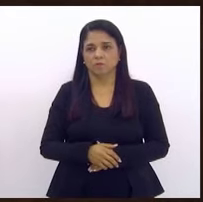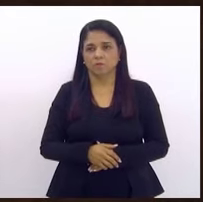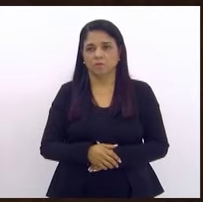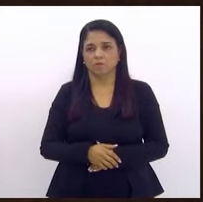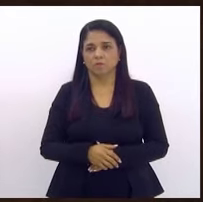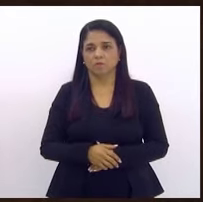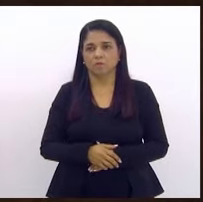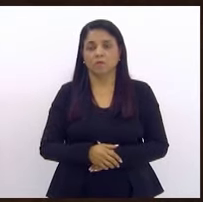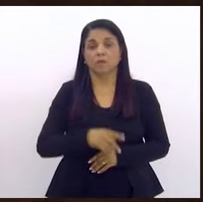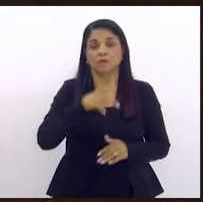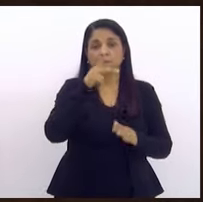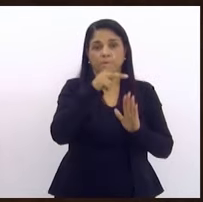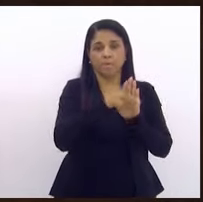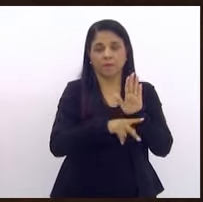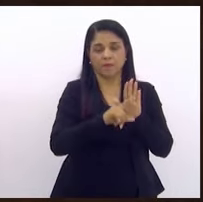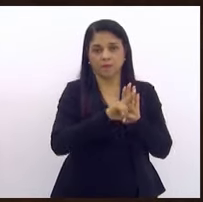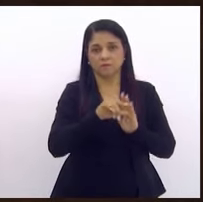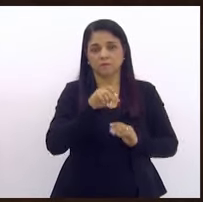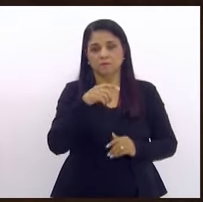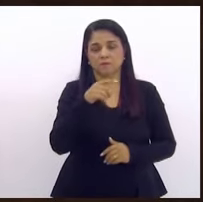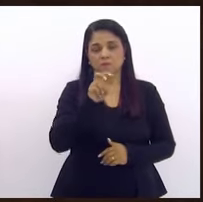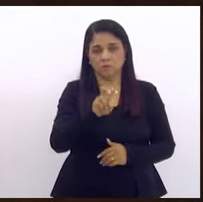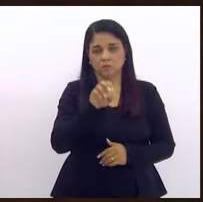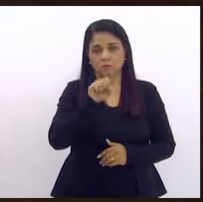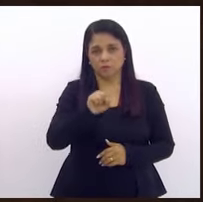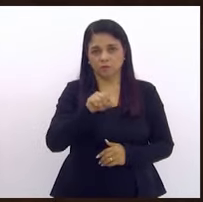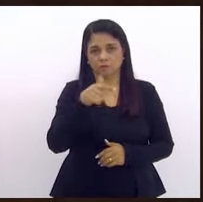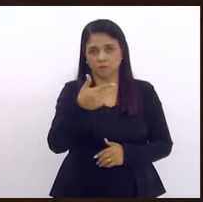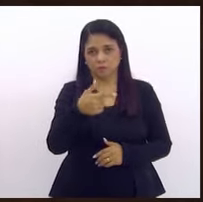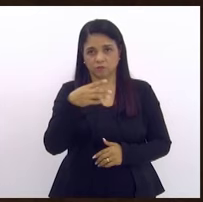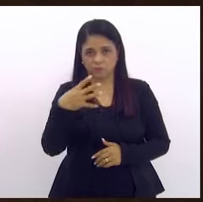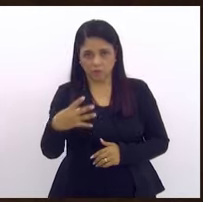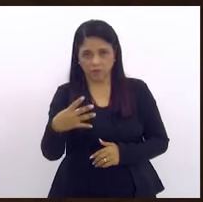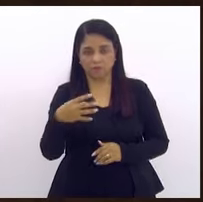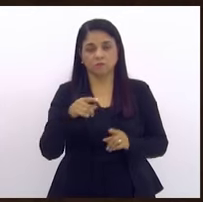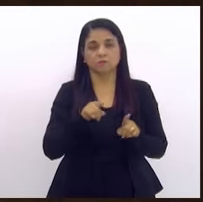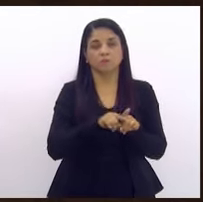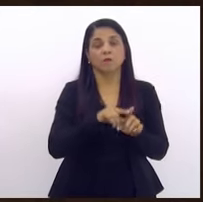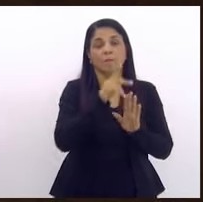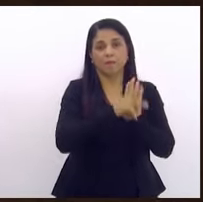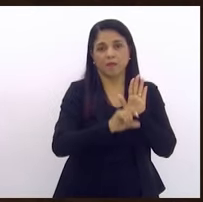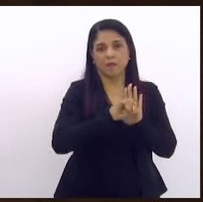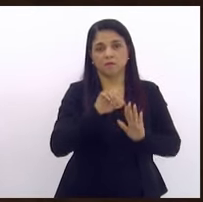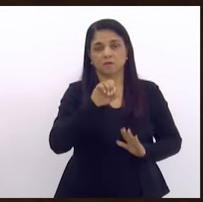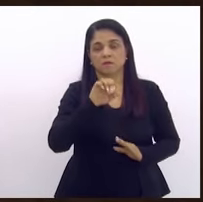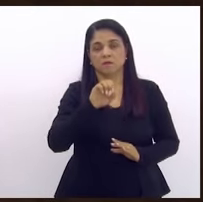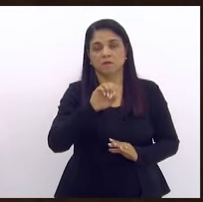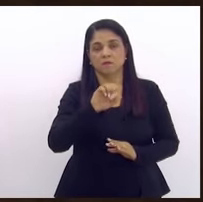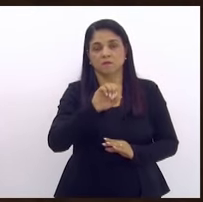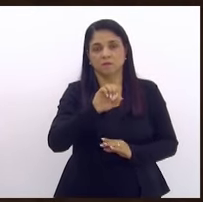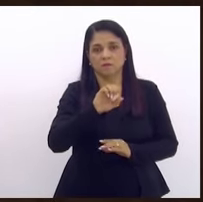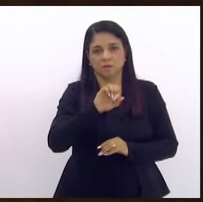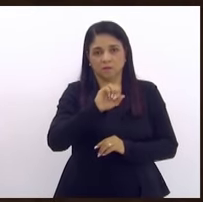O número do PL é o 5824, é o PL 6080A,